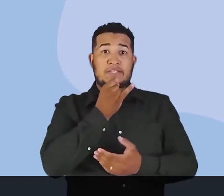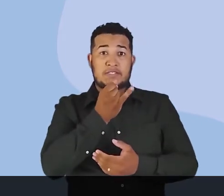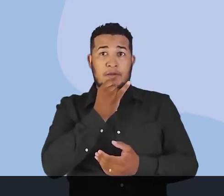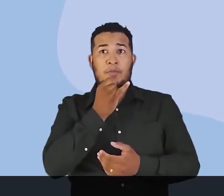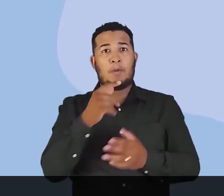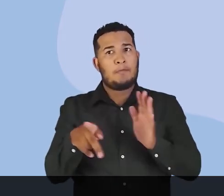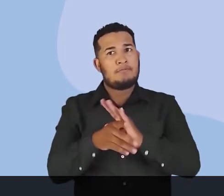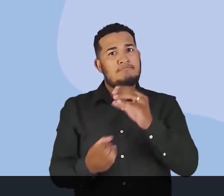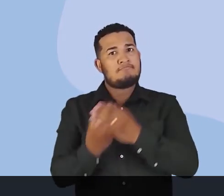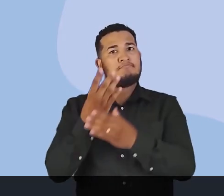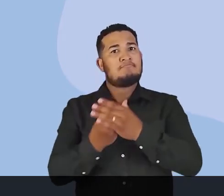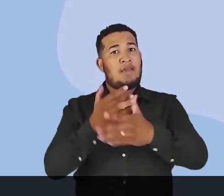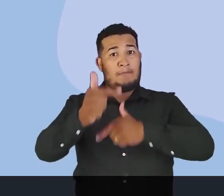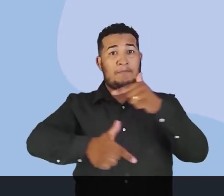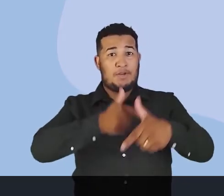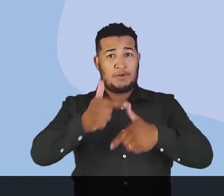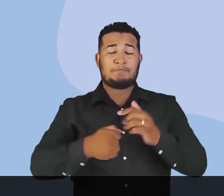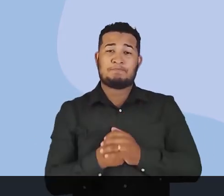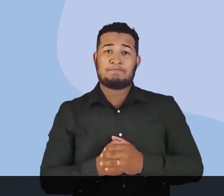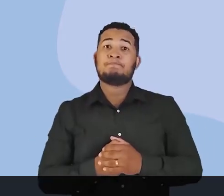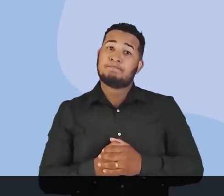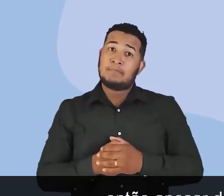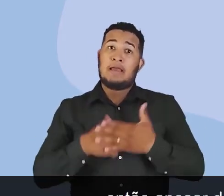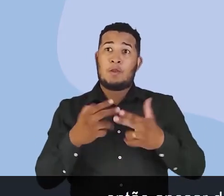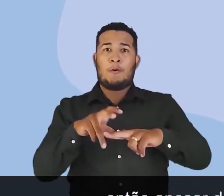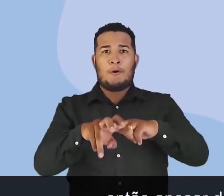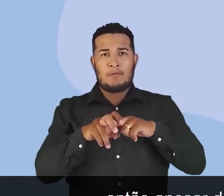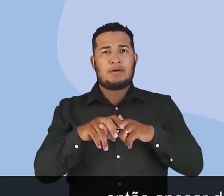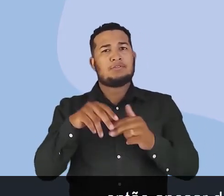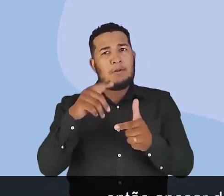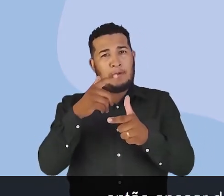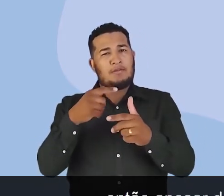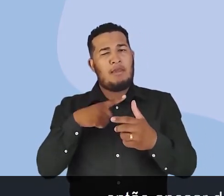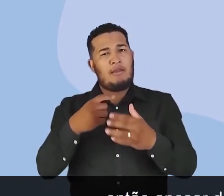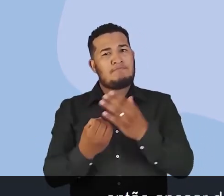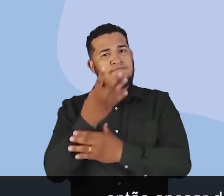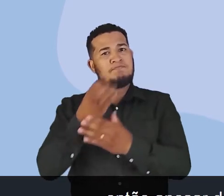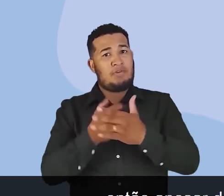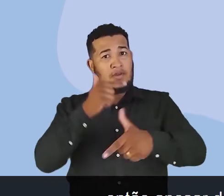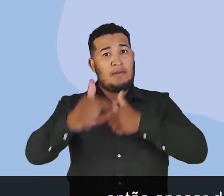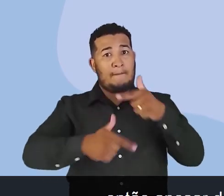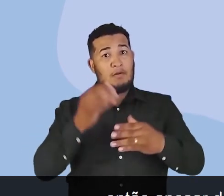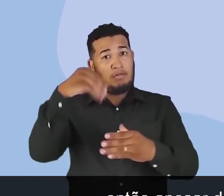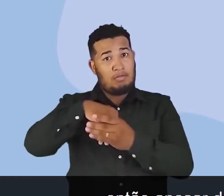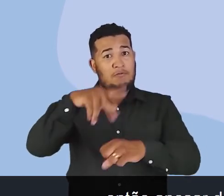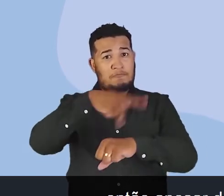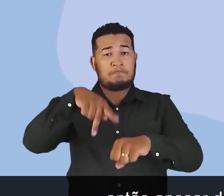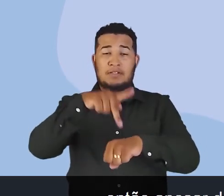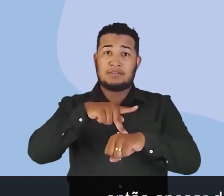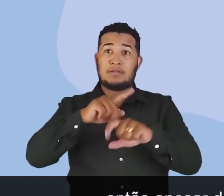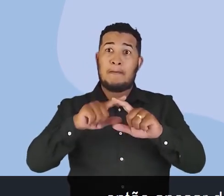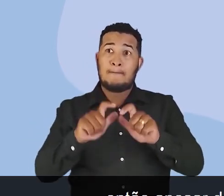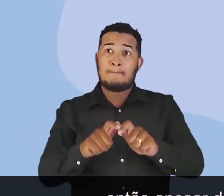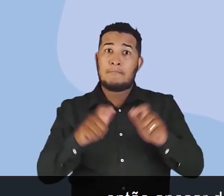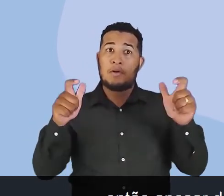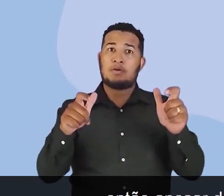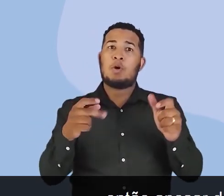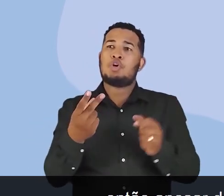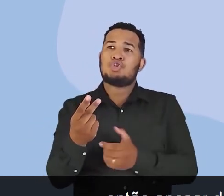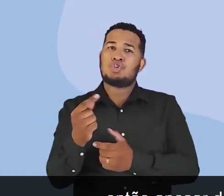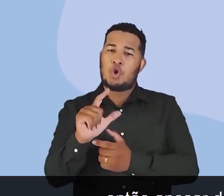Por exemplo, a geração de empregos. Então, apesar dessa geração de empregos nesses países,